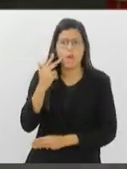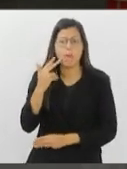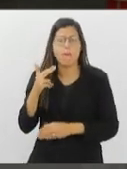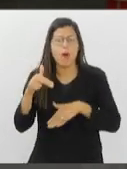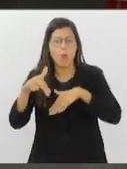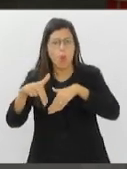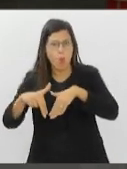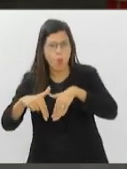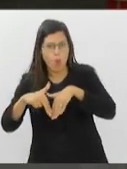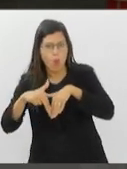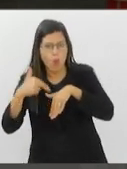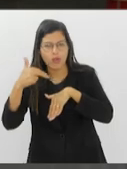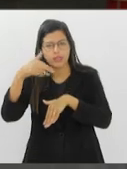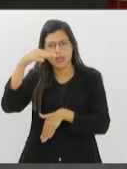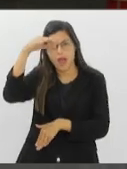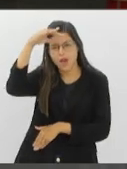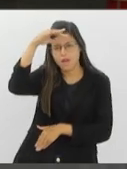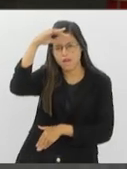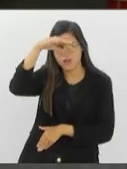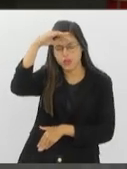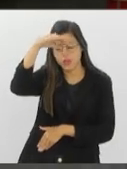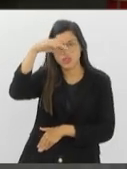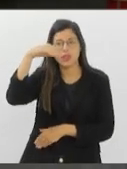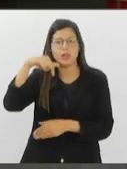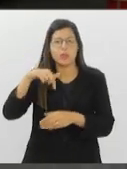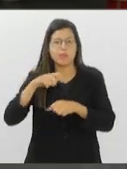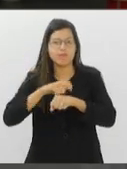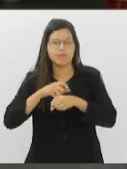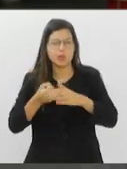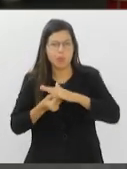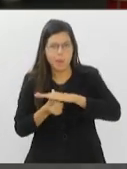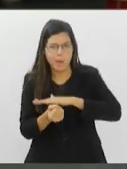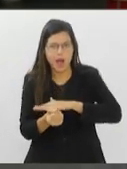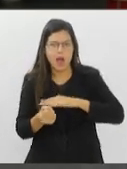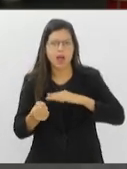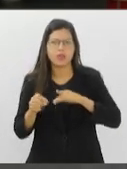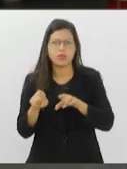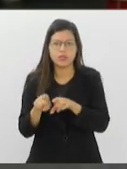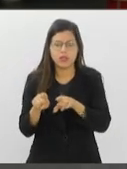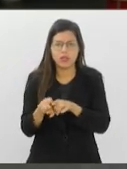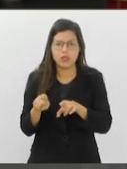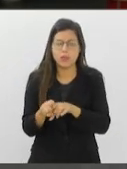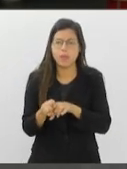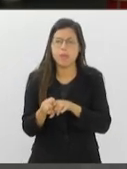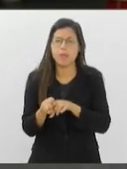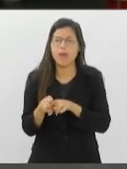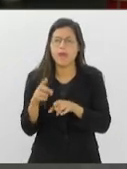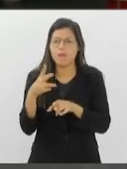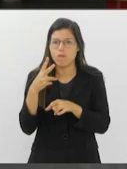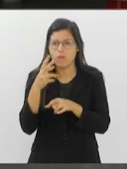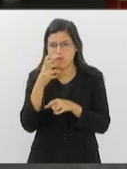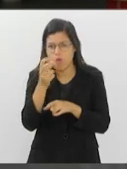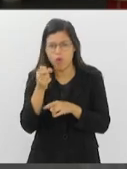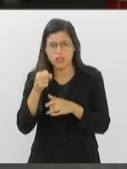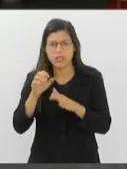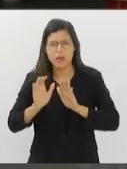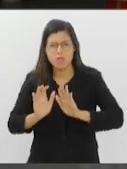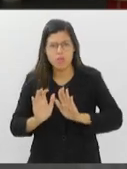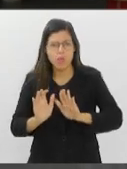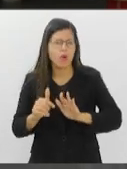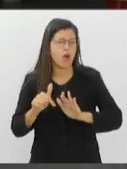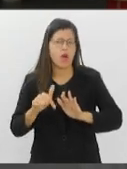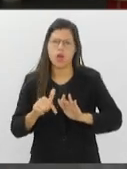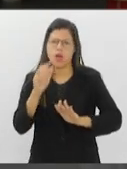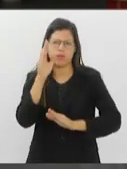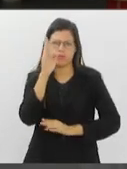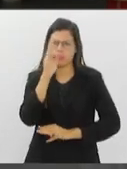parto ou fazer aquela força para o neném sair. Isso em países desenvolvidos, isso não é nem reconhecido. Quando a gente